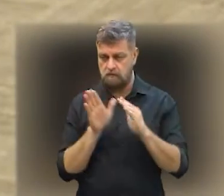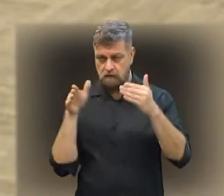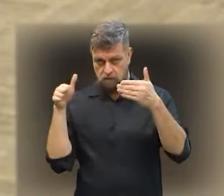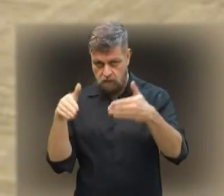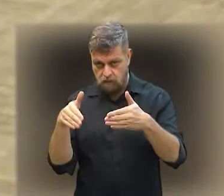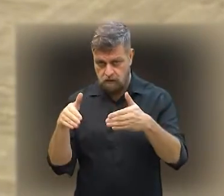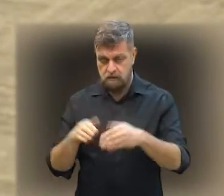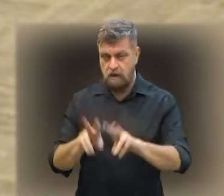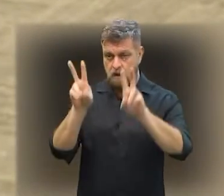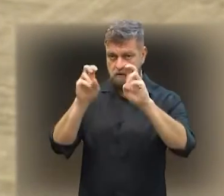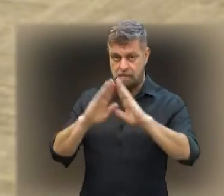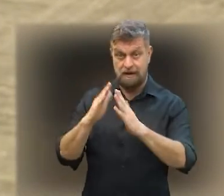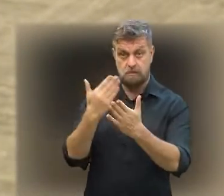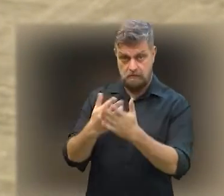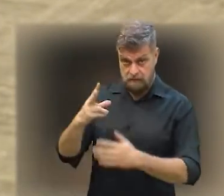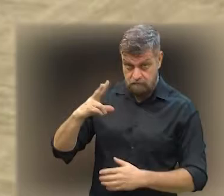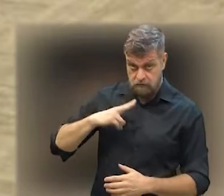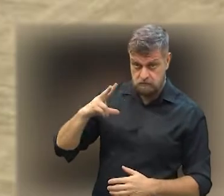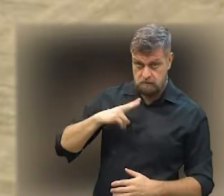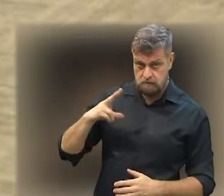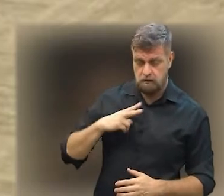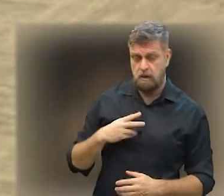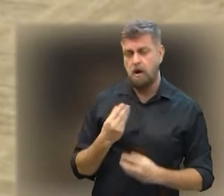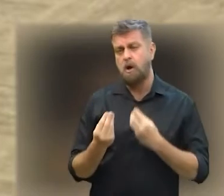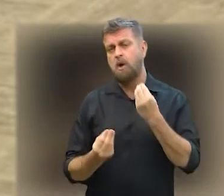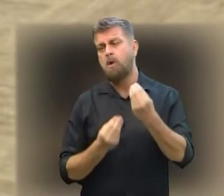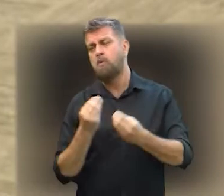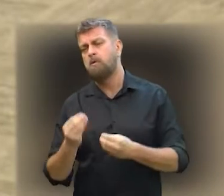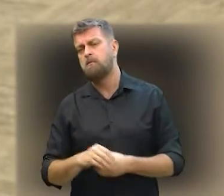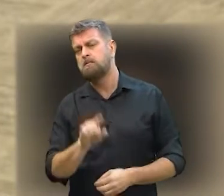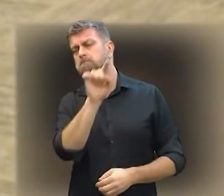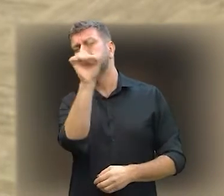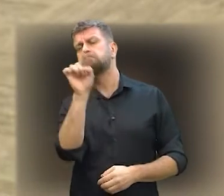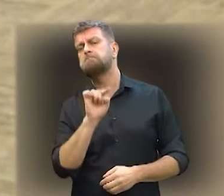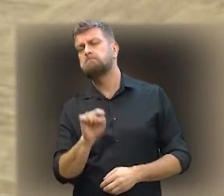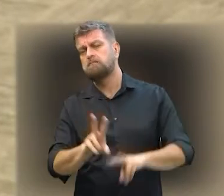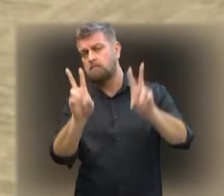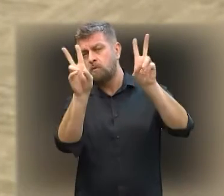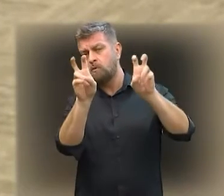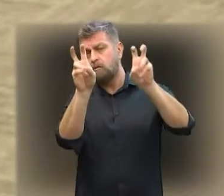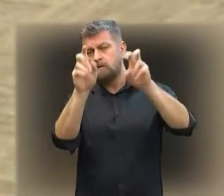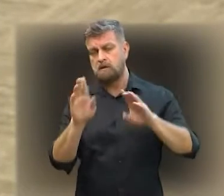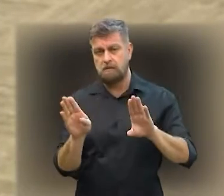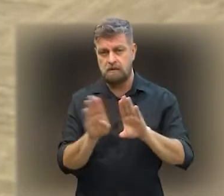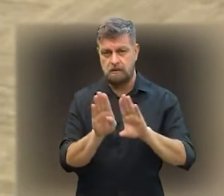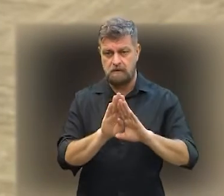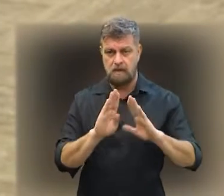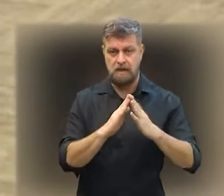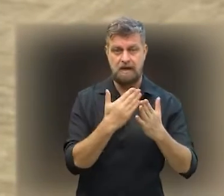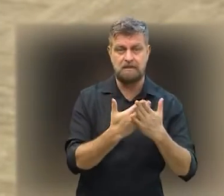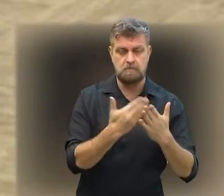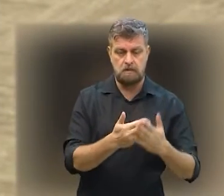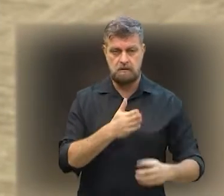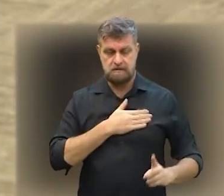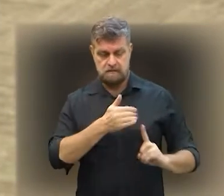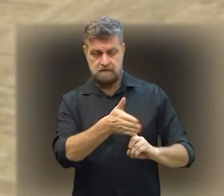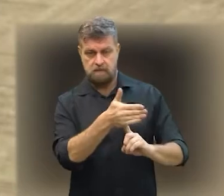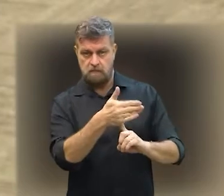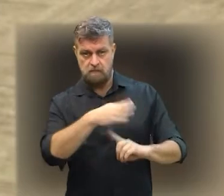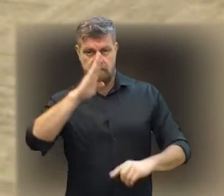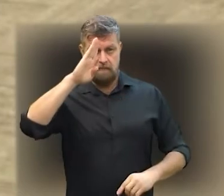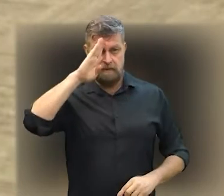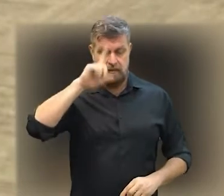foi exclusiva para essa questão que envolve escola particular. Como está a questão que envolve também a